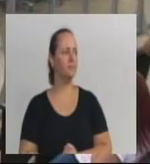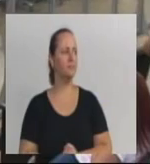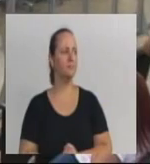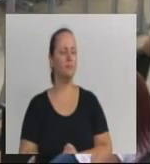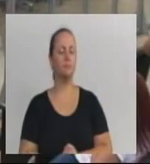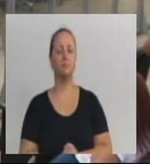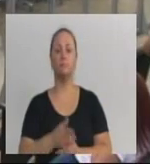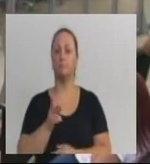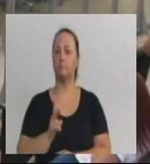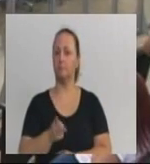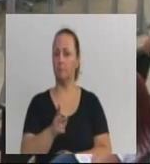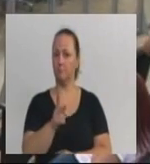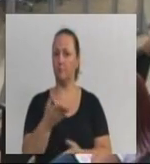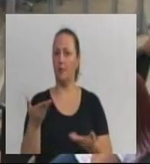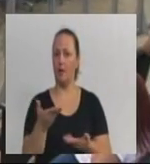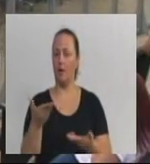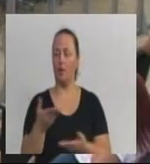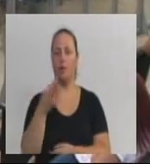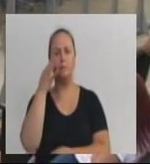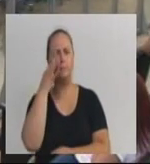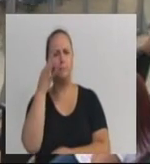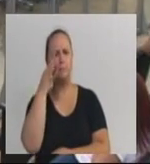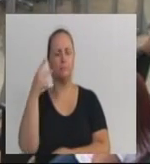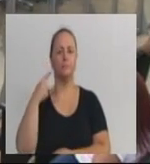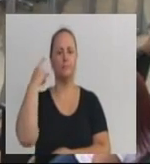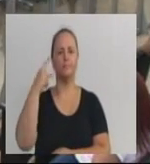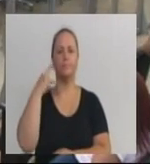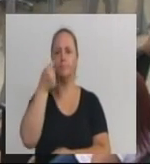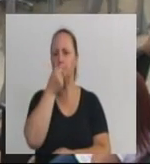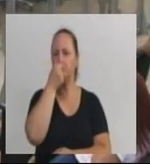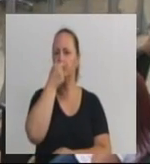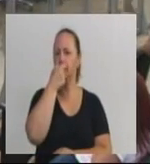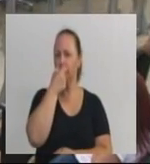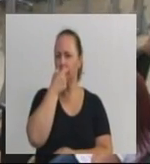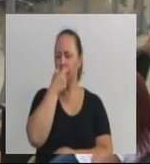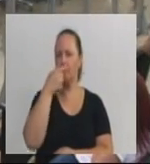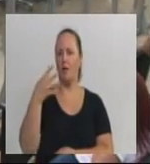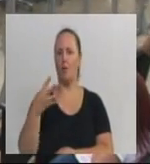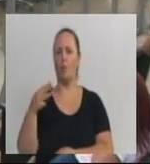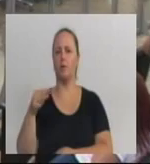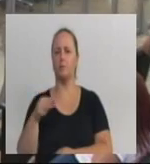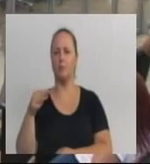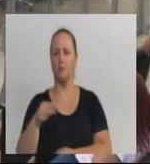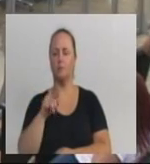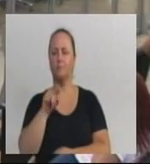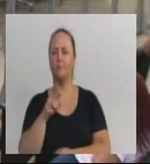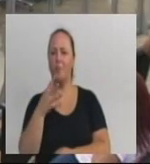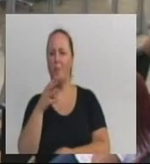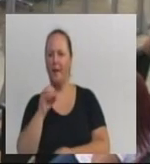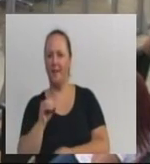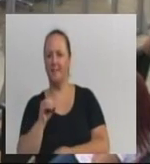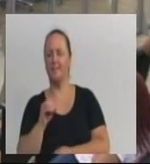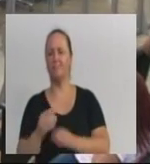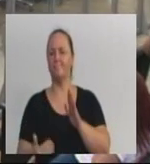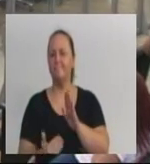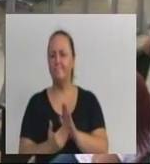Na sequência, ouvimos o vereador Odemar Becker, que dispõe do tempo de 4 minutos e 40 segundos.